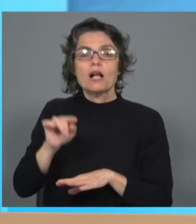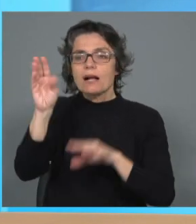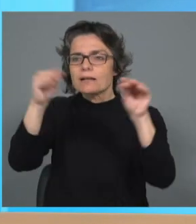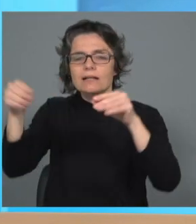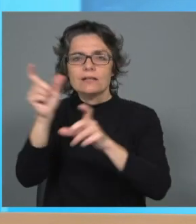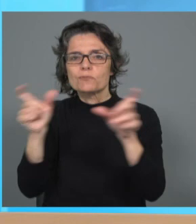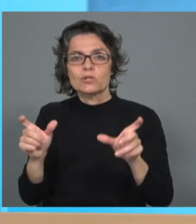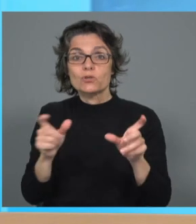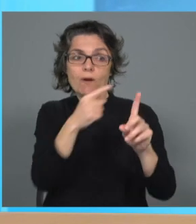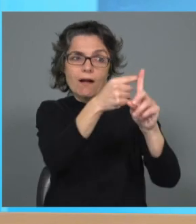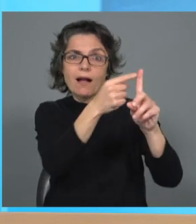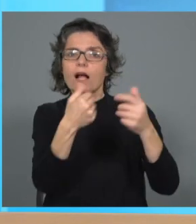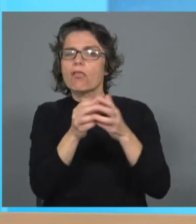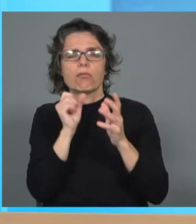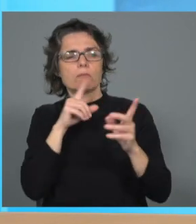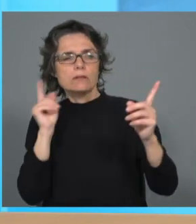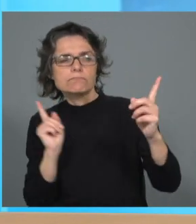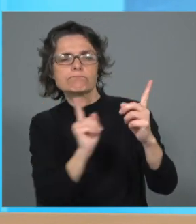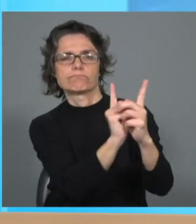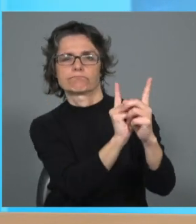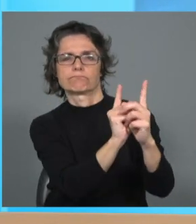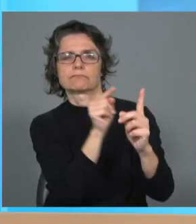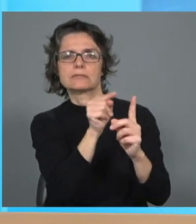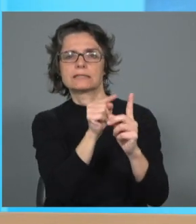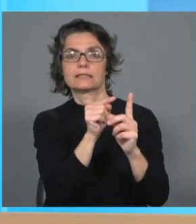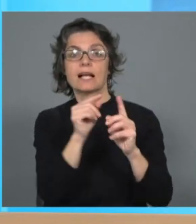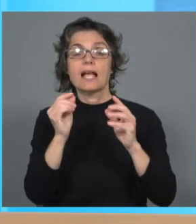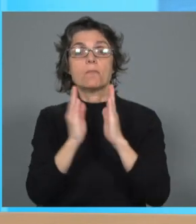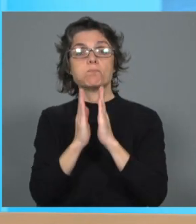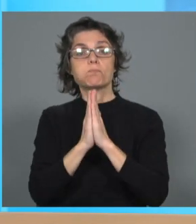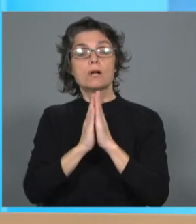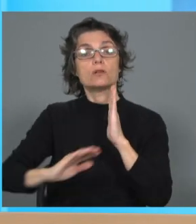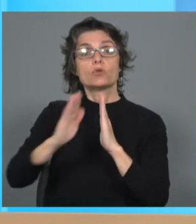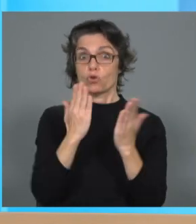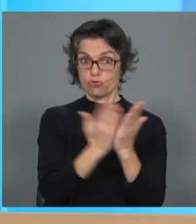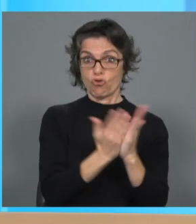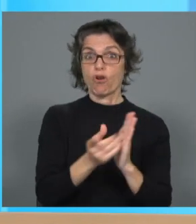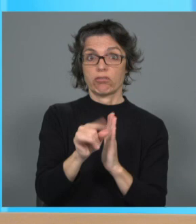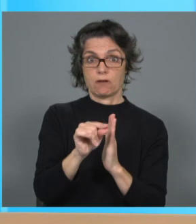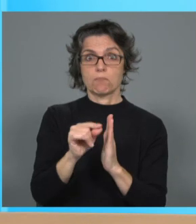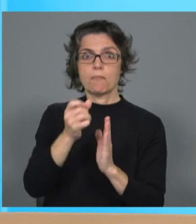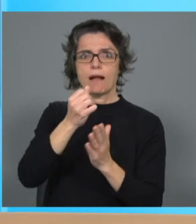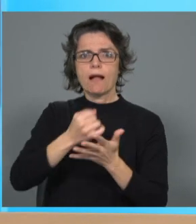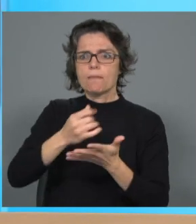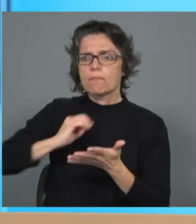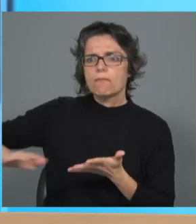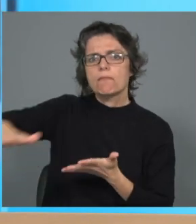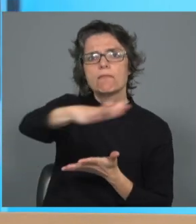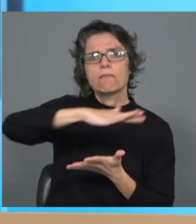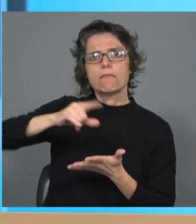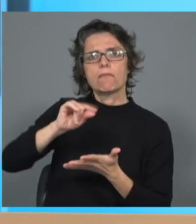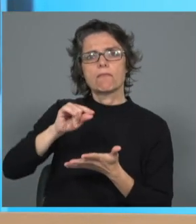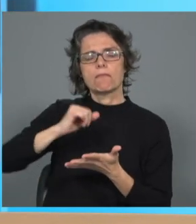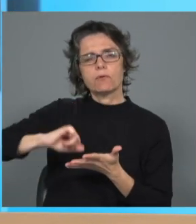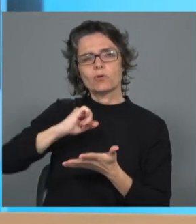cruz tem para nos dizer. E as nossas igrejas encheram-se muitas vezes, as nossas escolas e as nossas praças encheram-se muitas vezes com